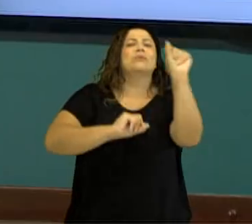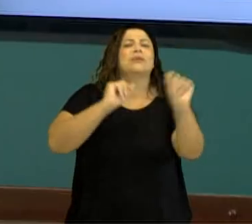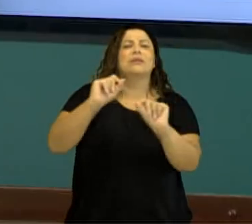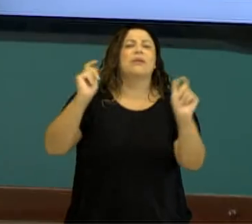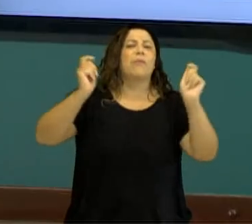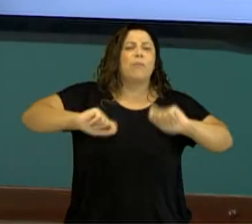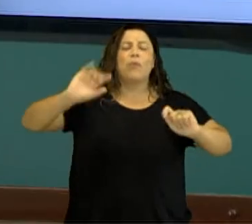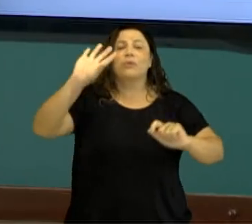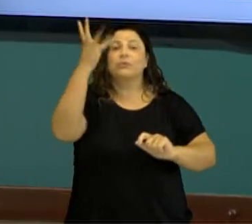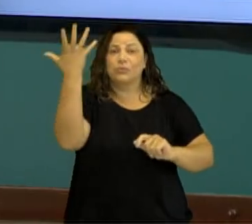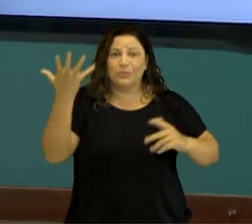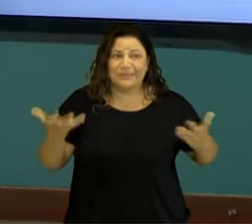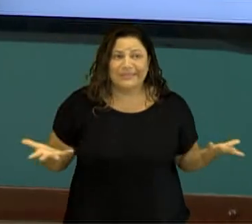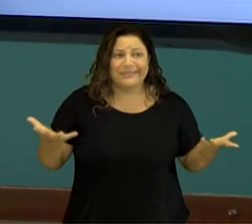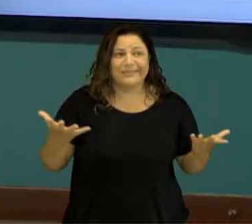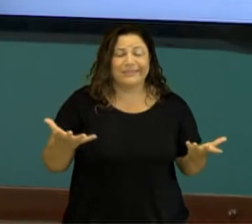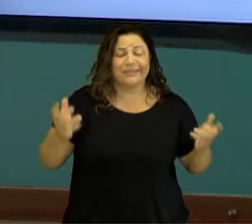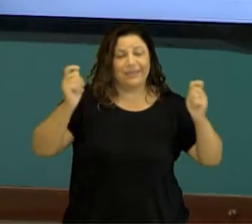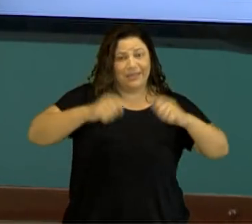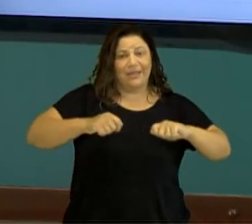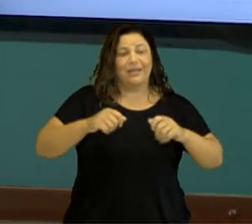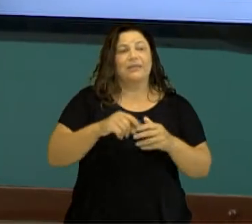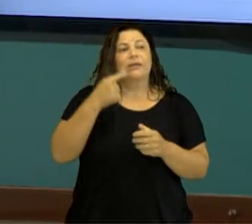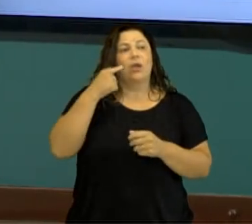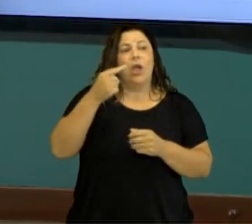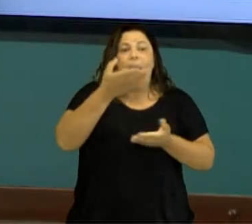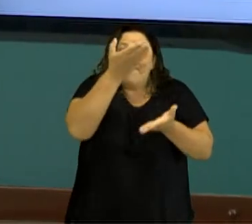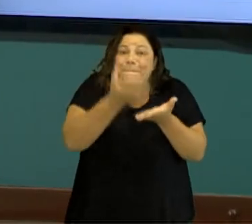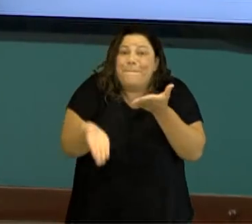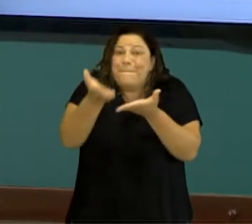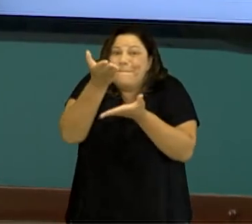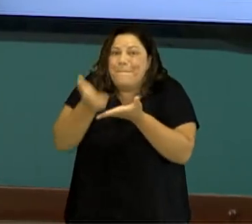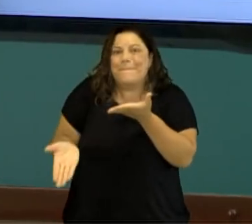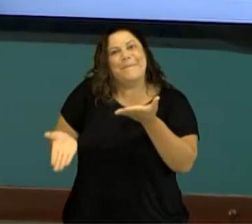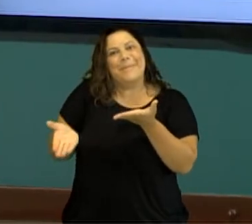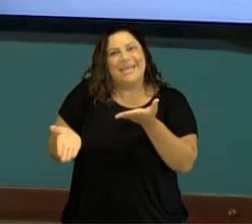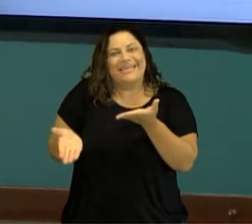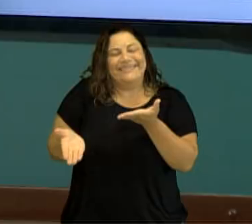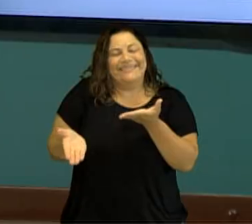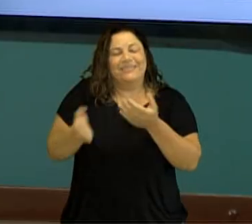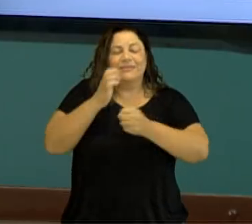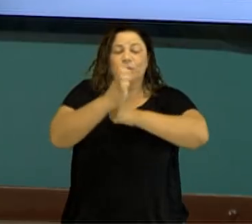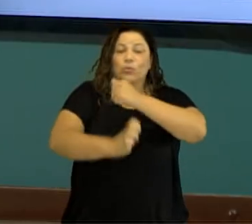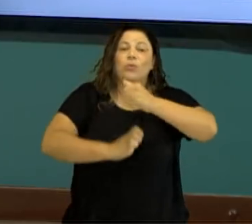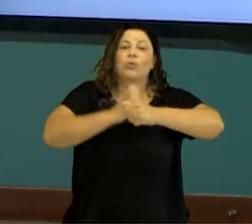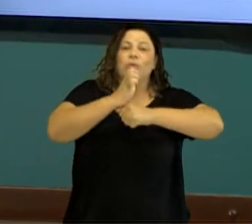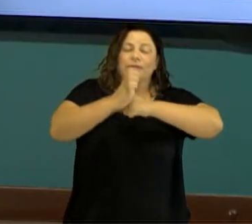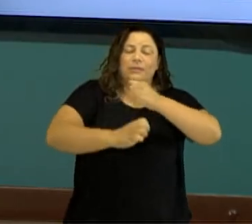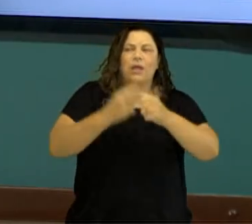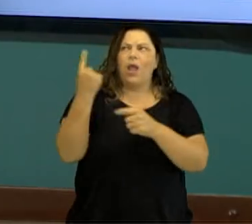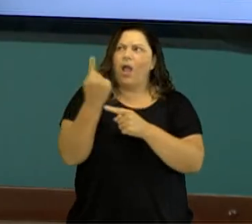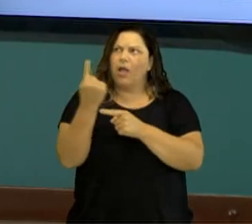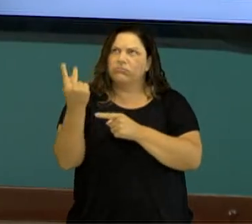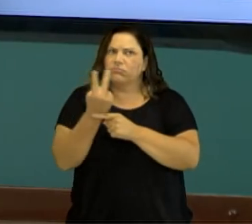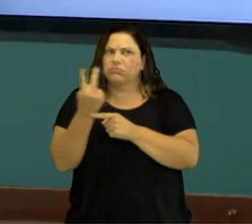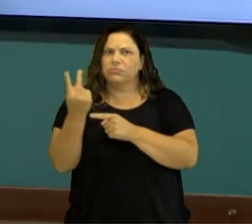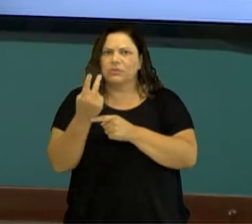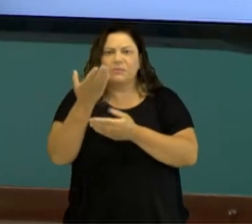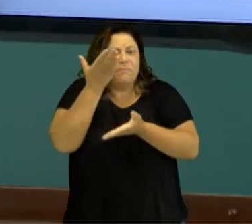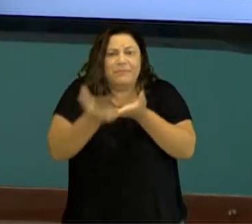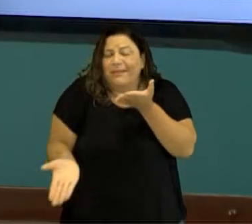seguinte, pode acontecer do sódio perder algum elétron, 1, 2, 3, perder